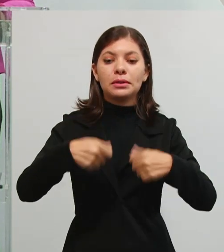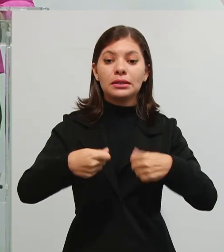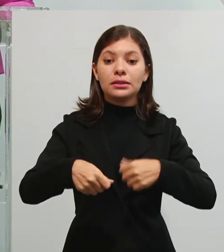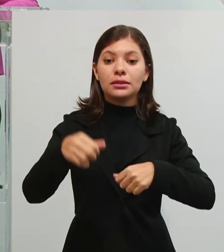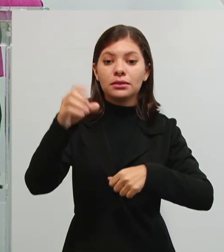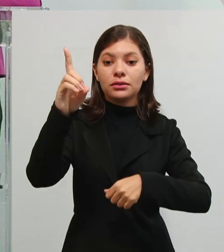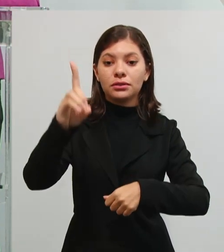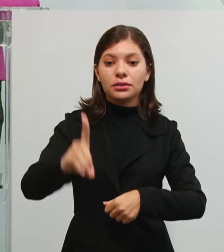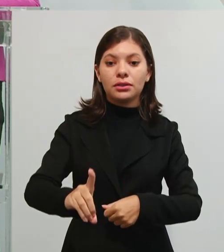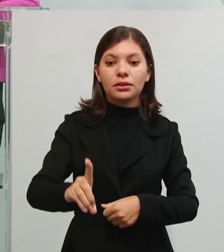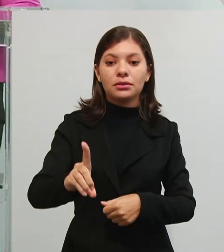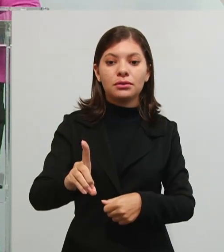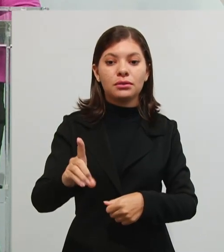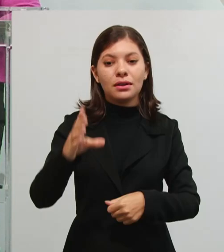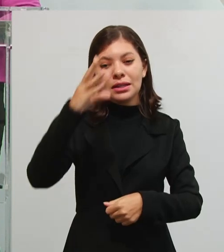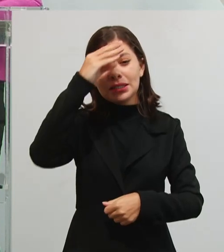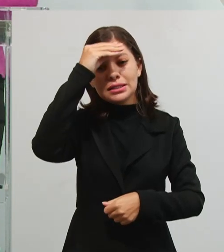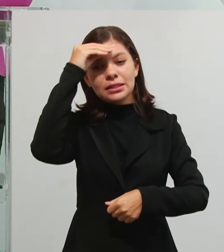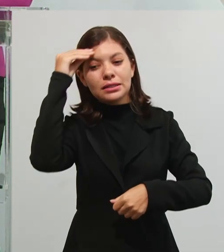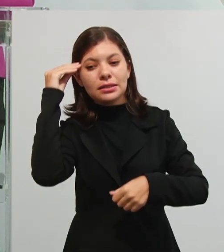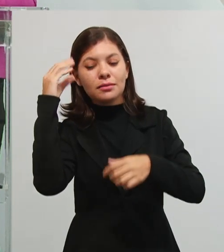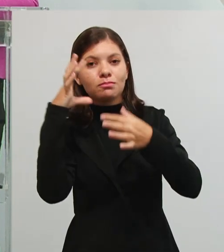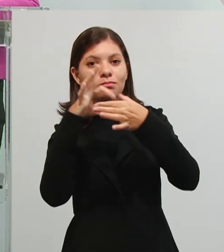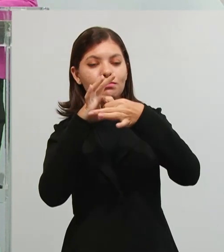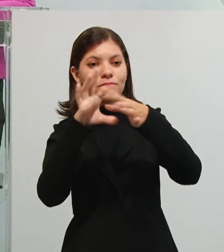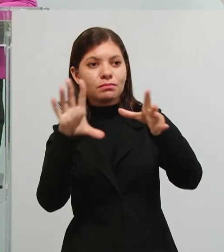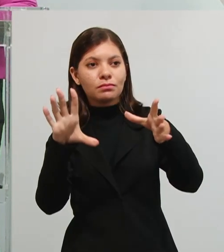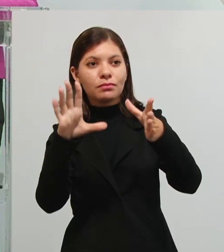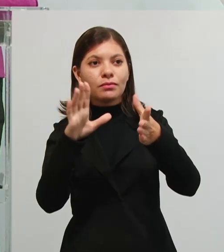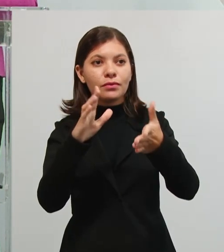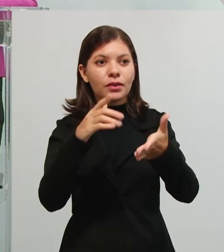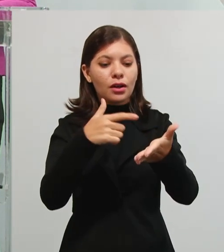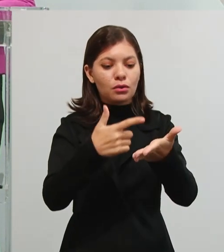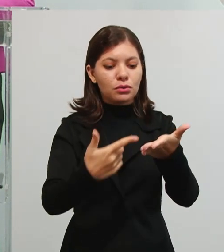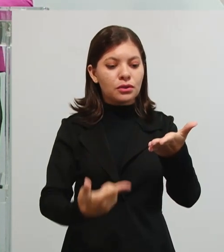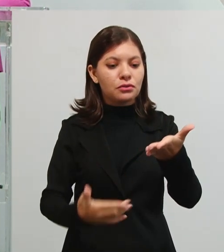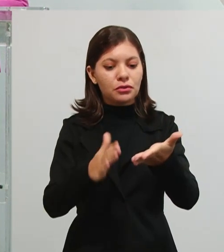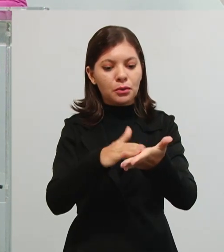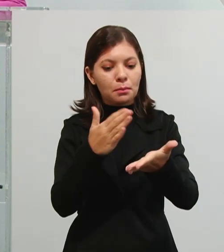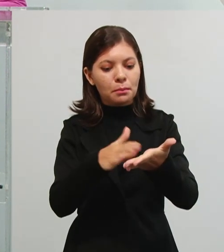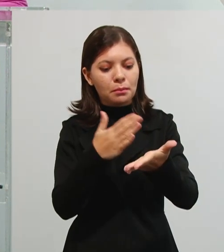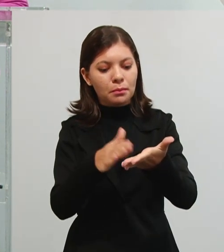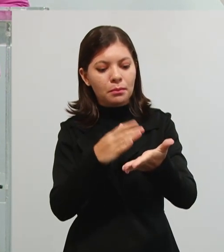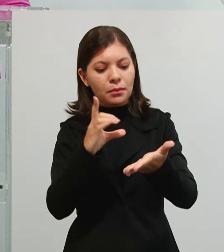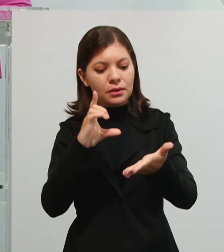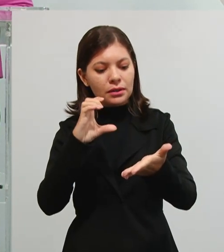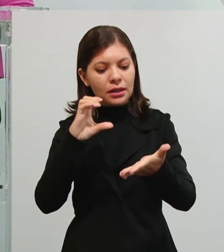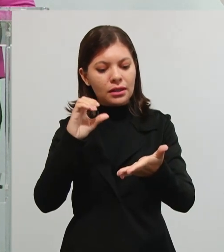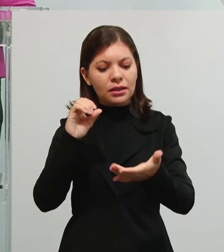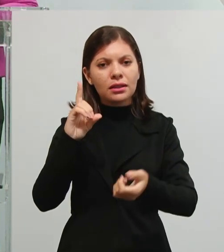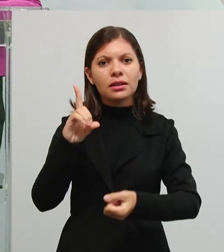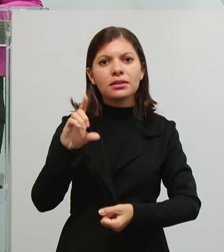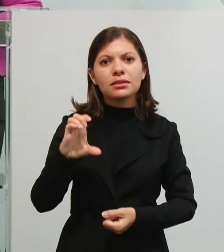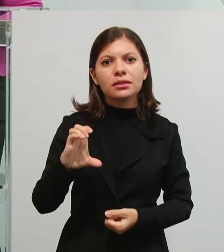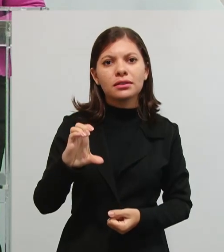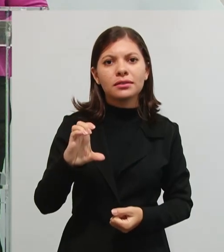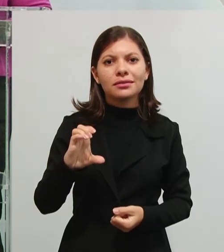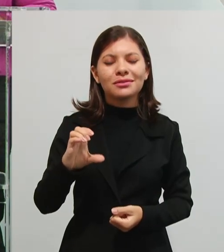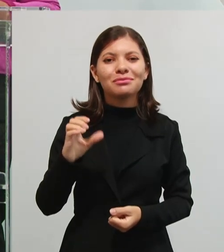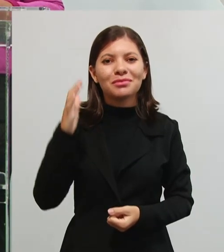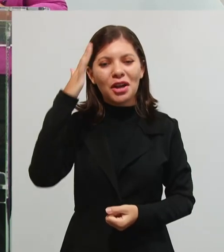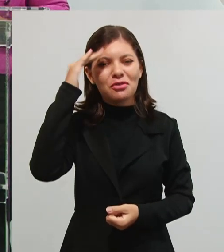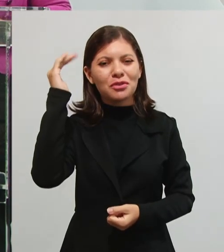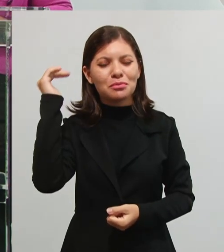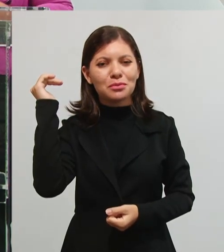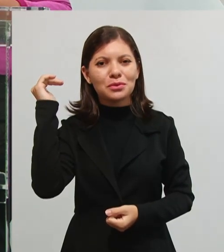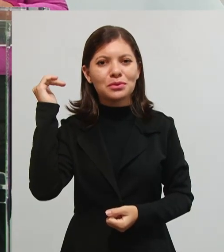ele esquecer, vai estar ali disponível aquele livrinho ali, que é o famoso CDC, ok? Então, as empresas elas